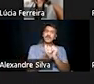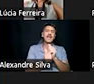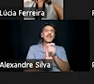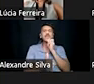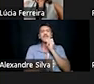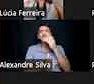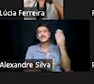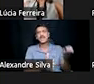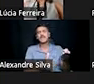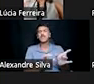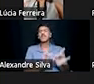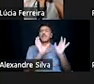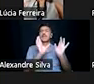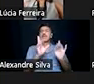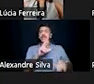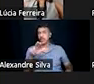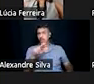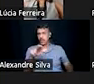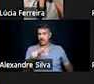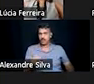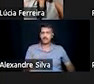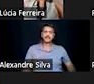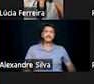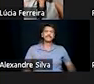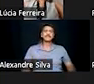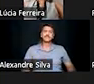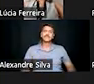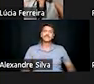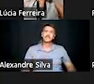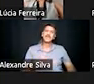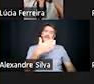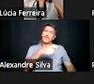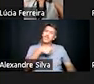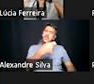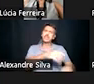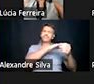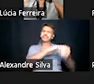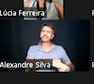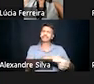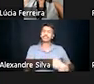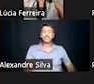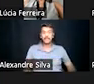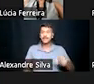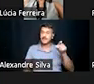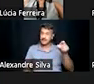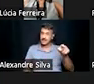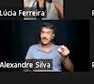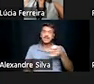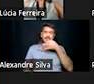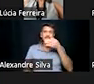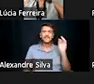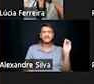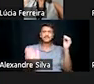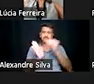exemplo da liberdade. E ela tem que ser desqualificada. Então, esse tipo de observação dele me parece